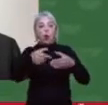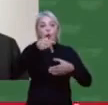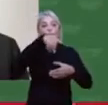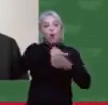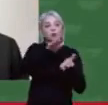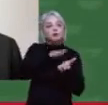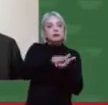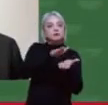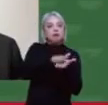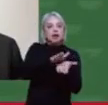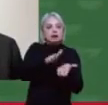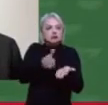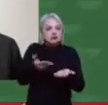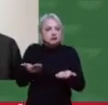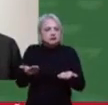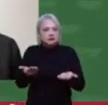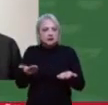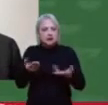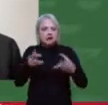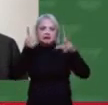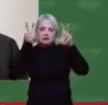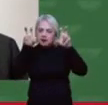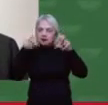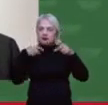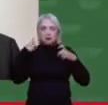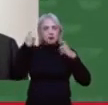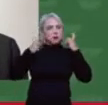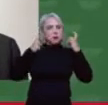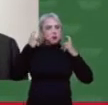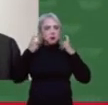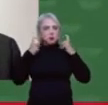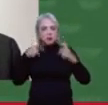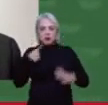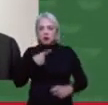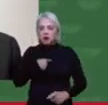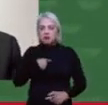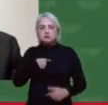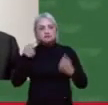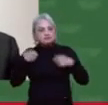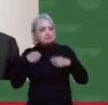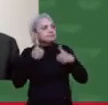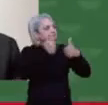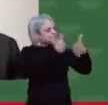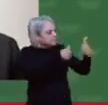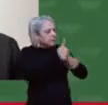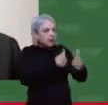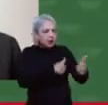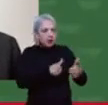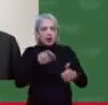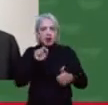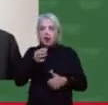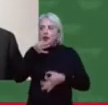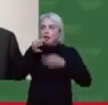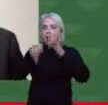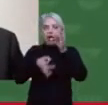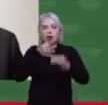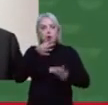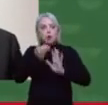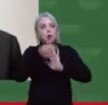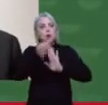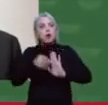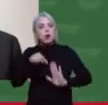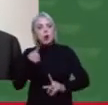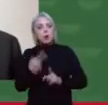voto impresso, são temas que nos preocupam e nós precisamos analisar aqui e colocar argumentos por que